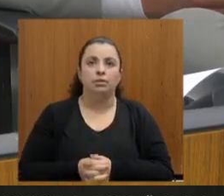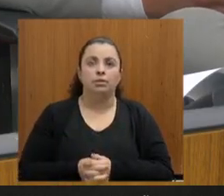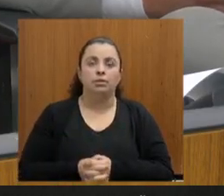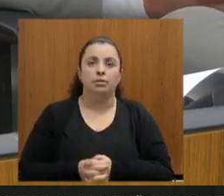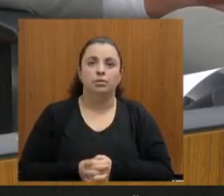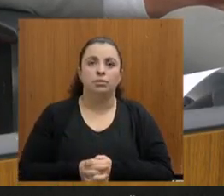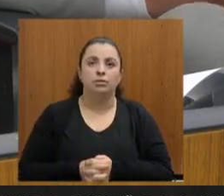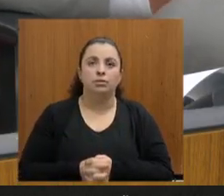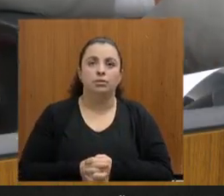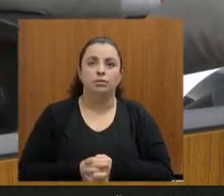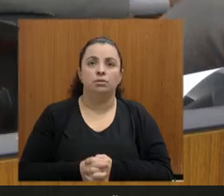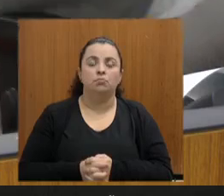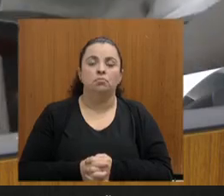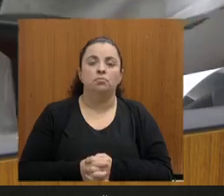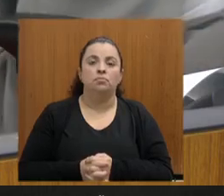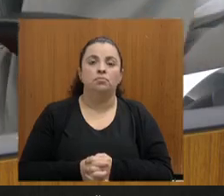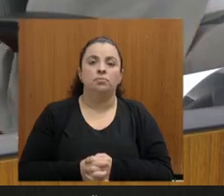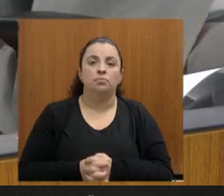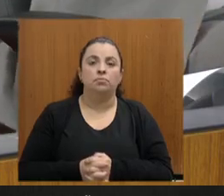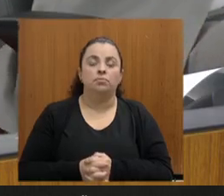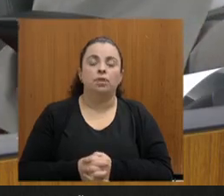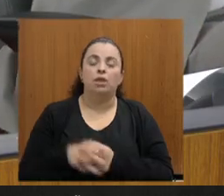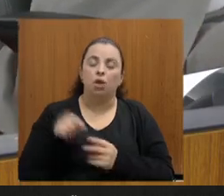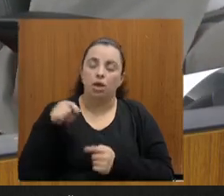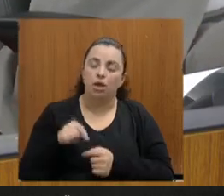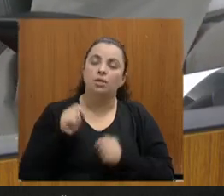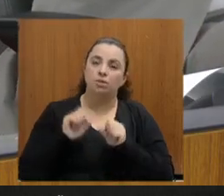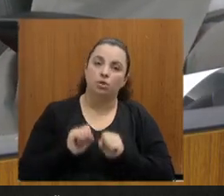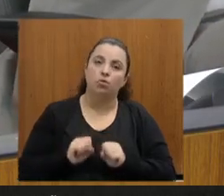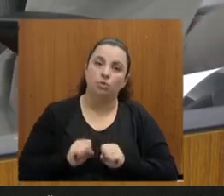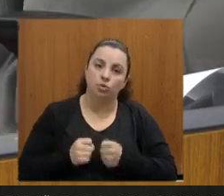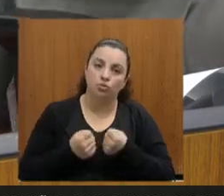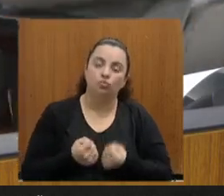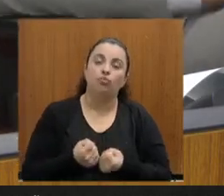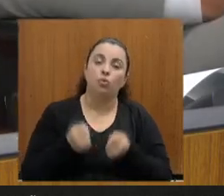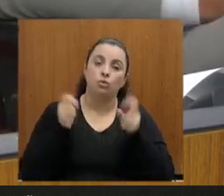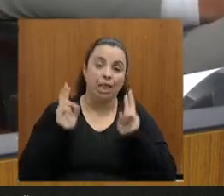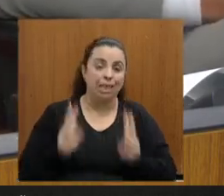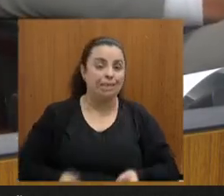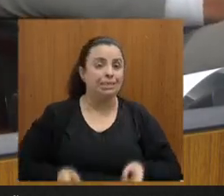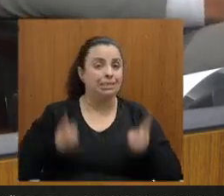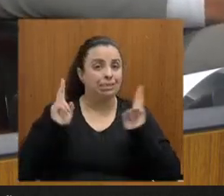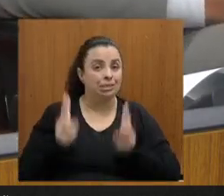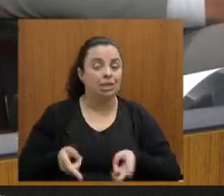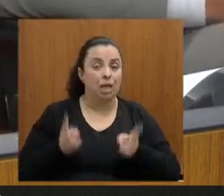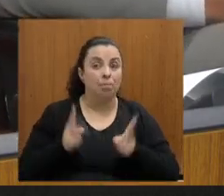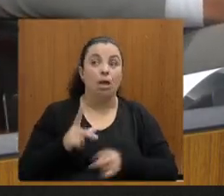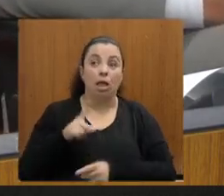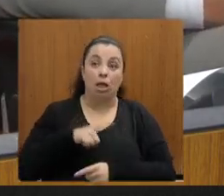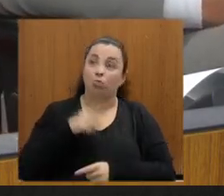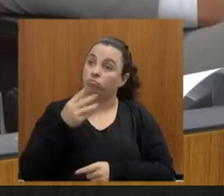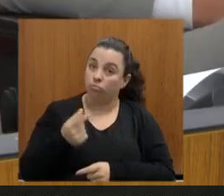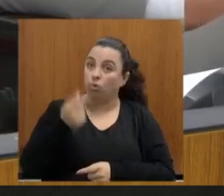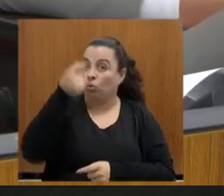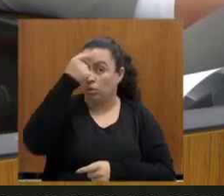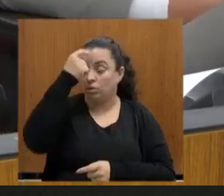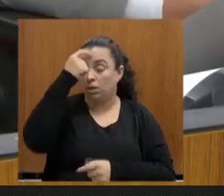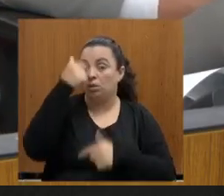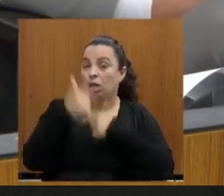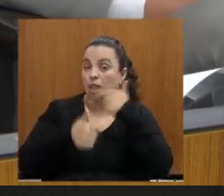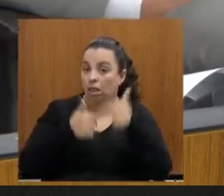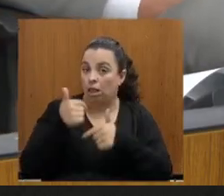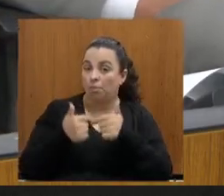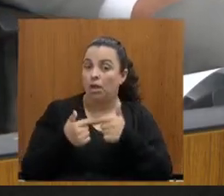é efetivamente Esse é um esforço constante de muita conscientização de muito trabalho